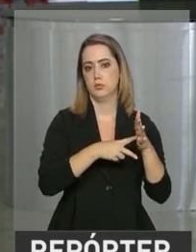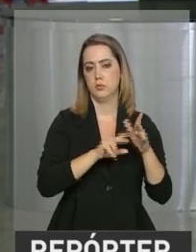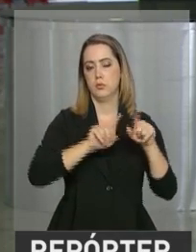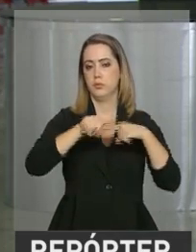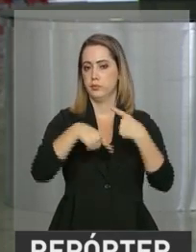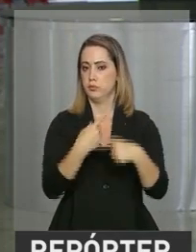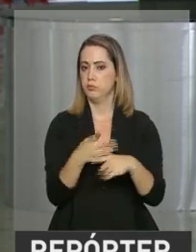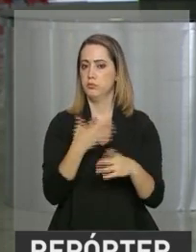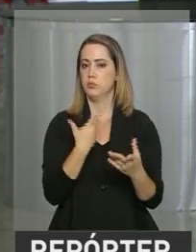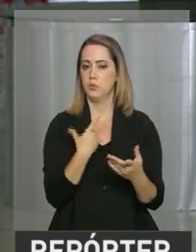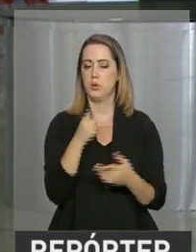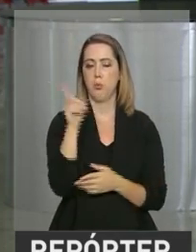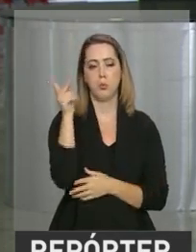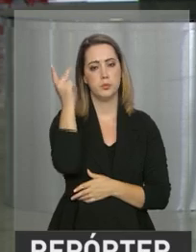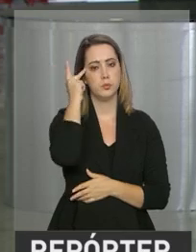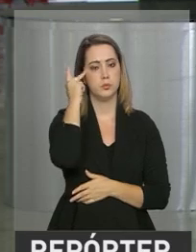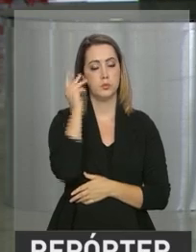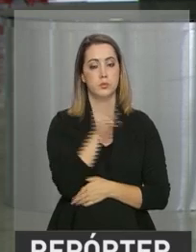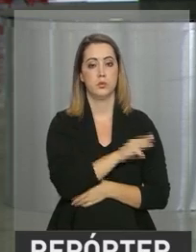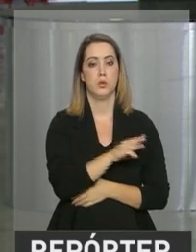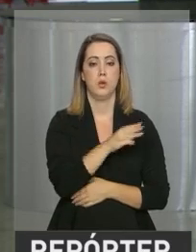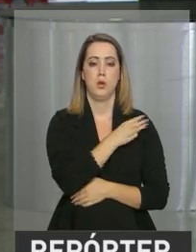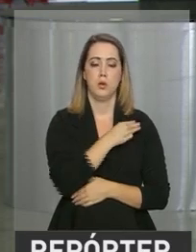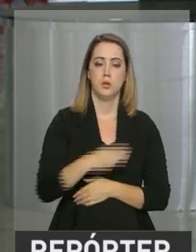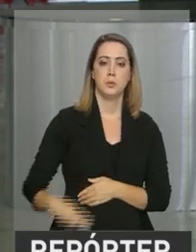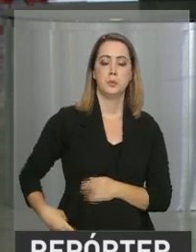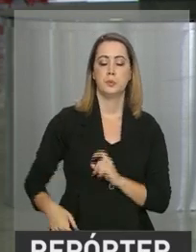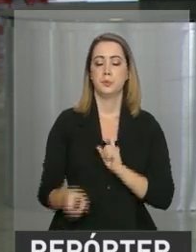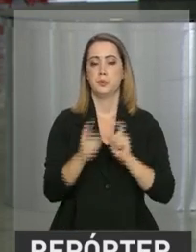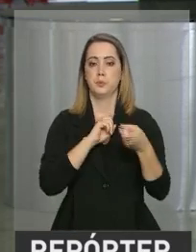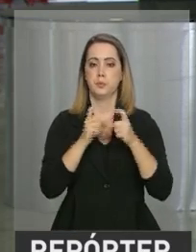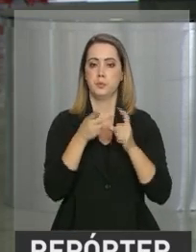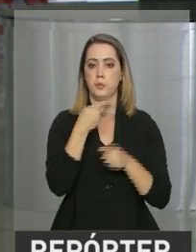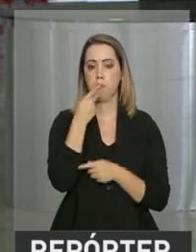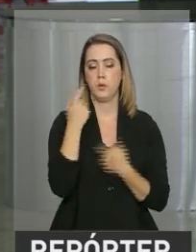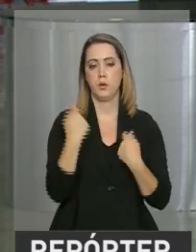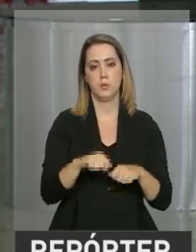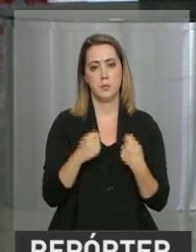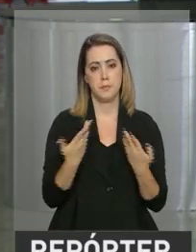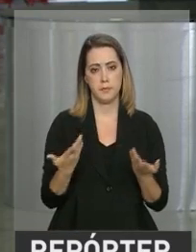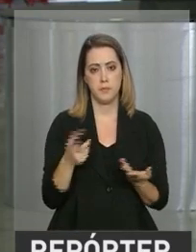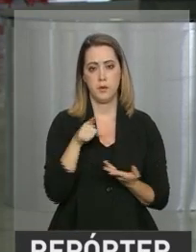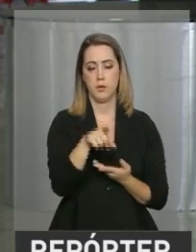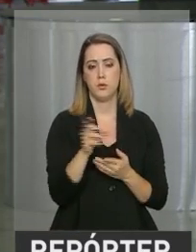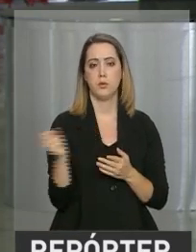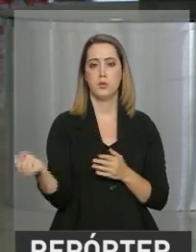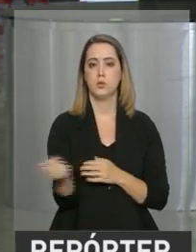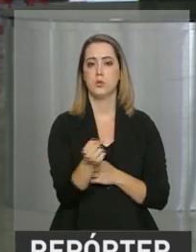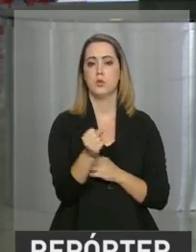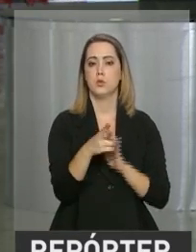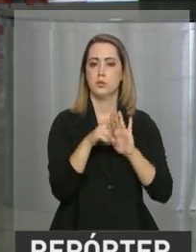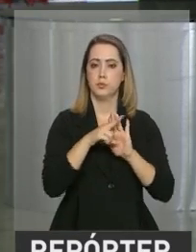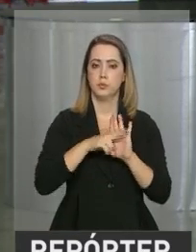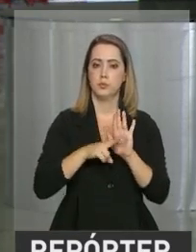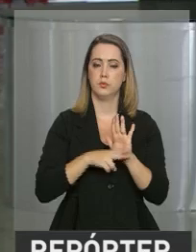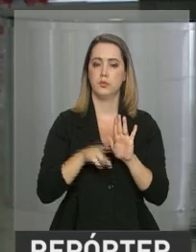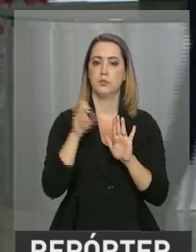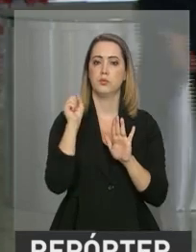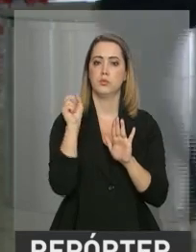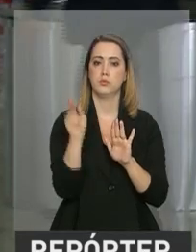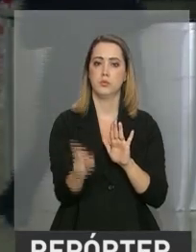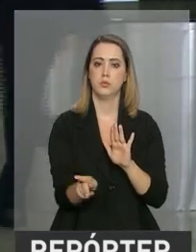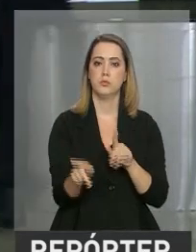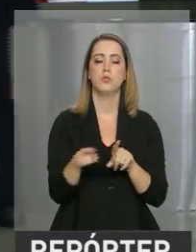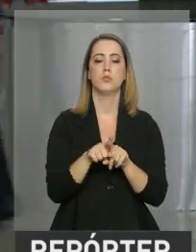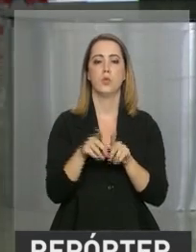de participar de um evento em São Paulo, o ministro da Fazenda, Henrique Meirelles, defendeu que a proposta de reforma da Previdência Social está